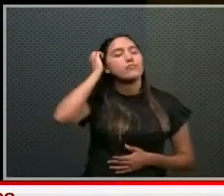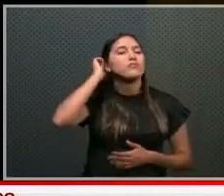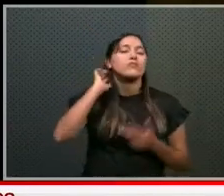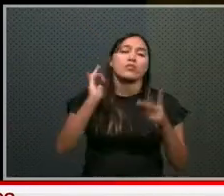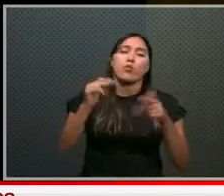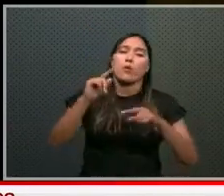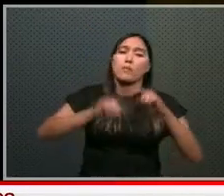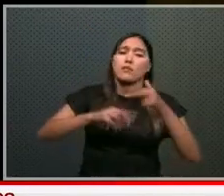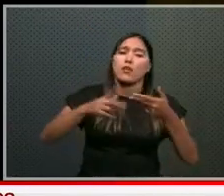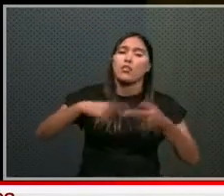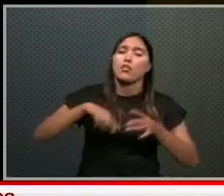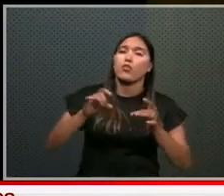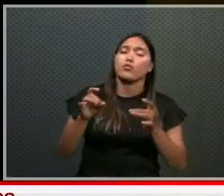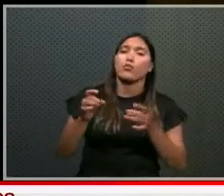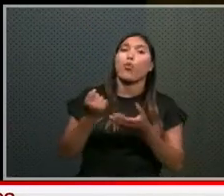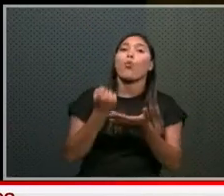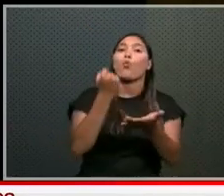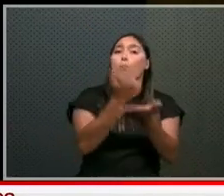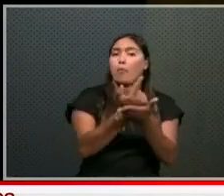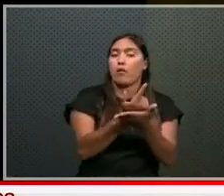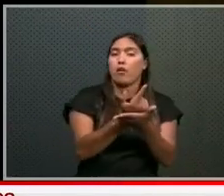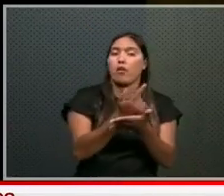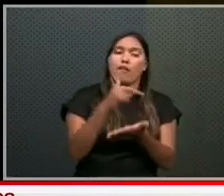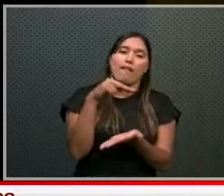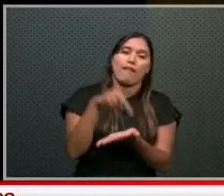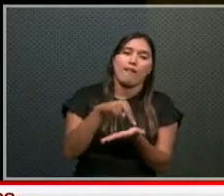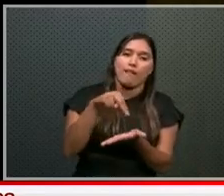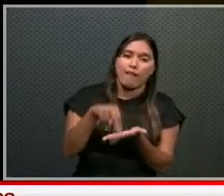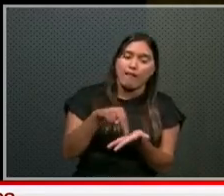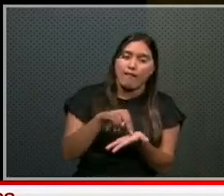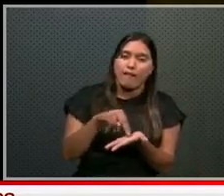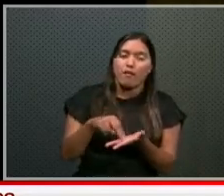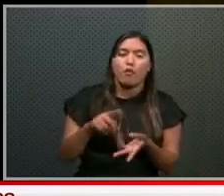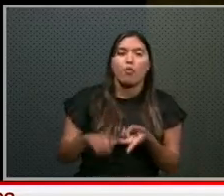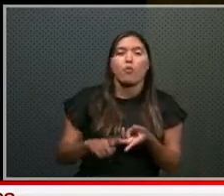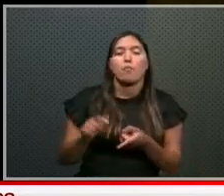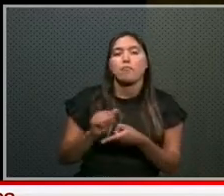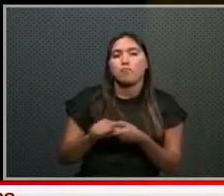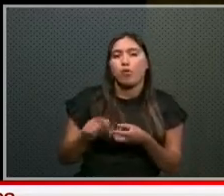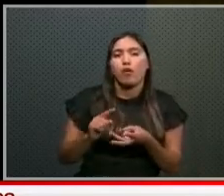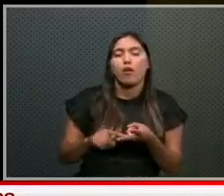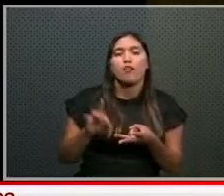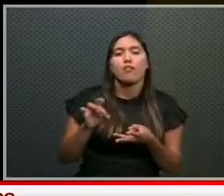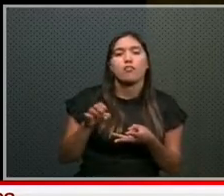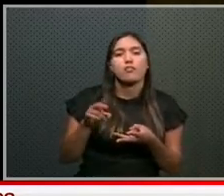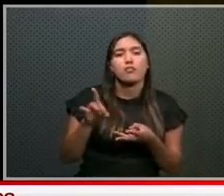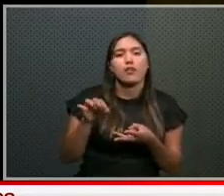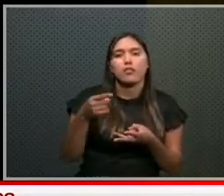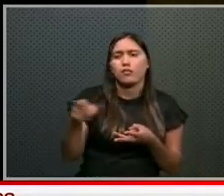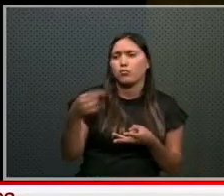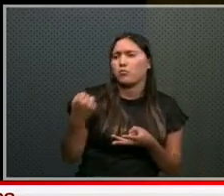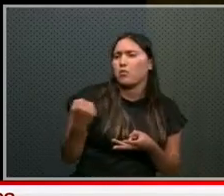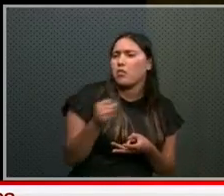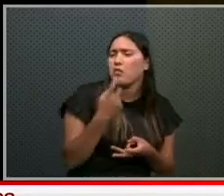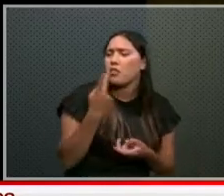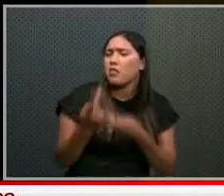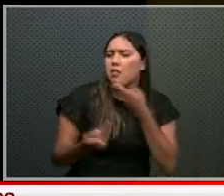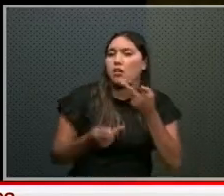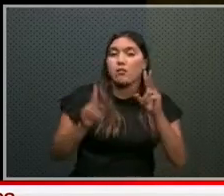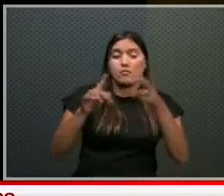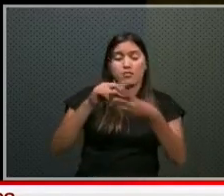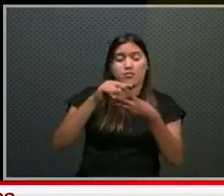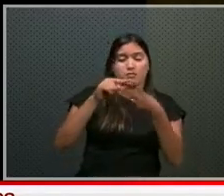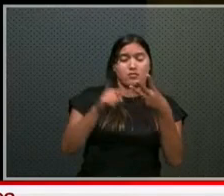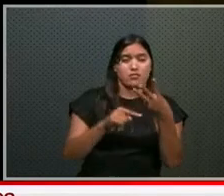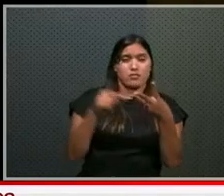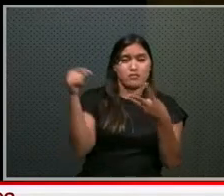produtos que nós importamos Presidente Xavier Cacau borracha vender que o senhor tanto defende só essas três